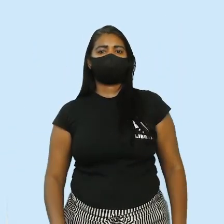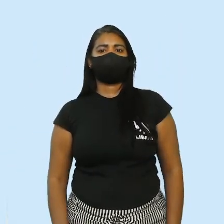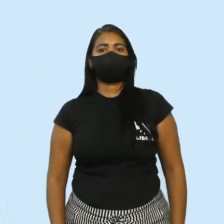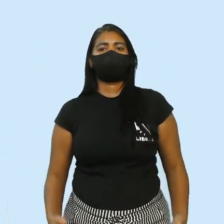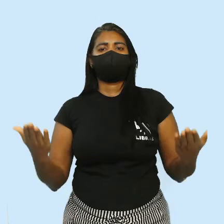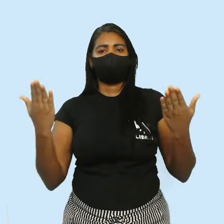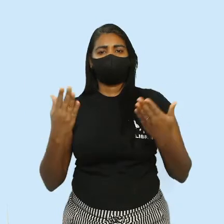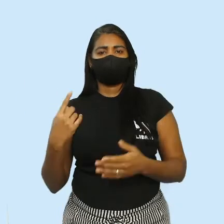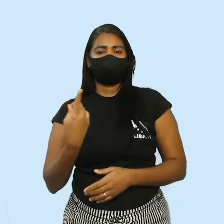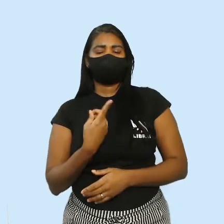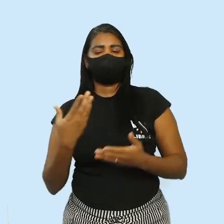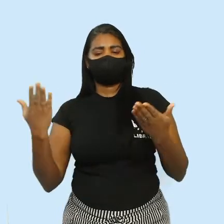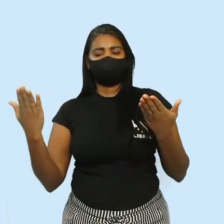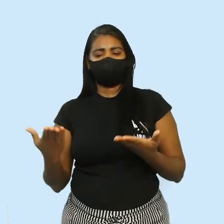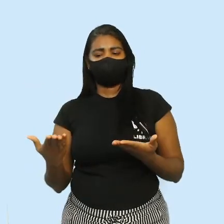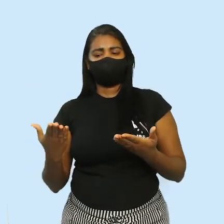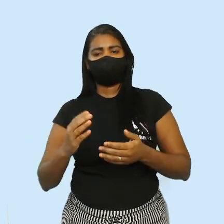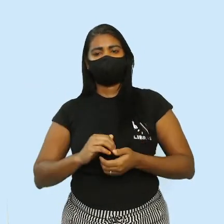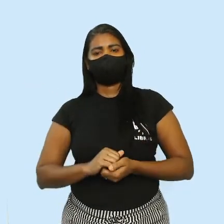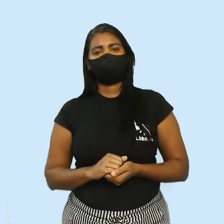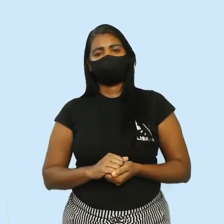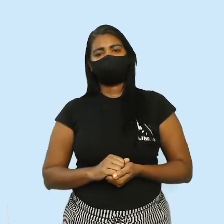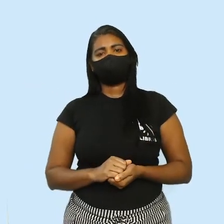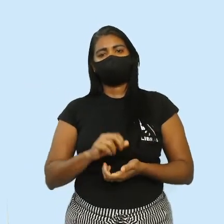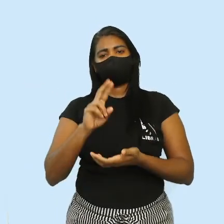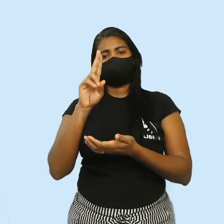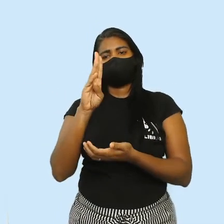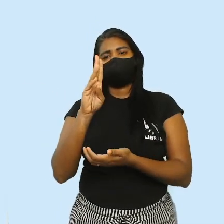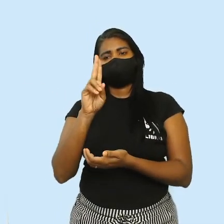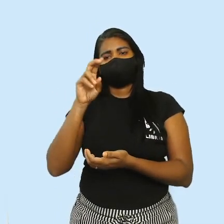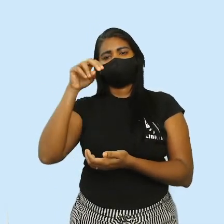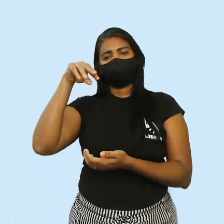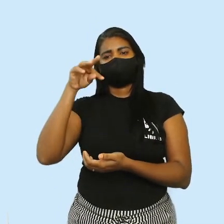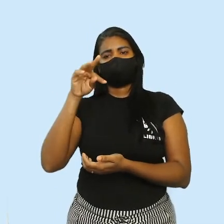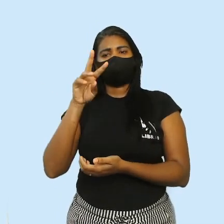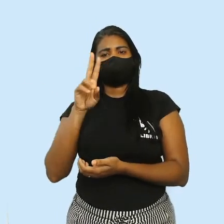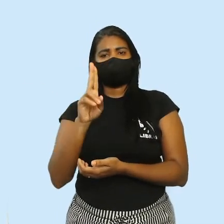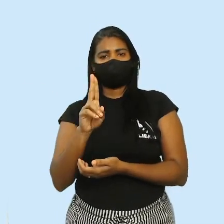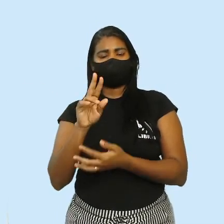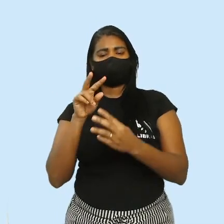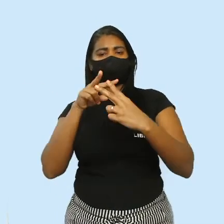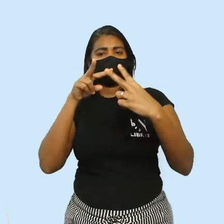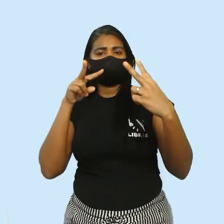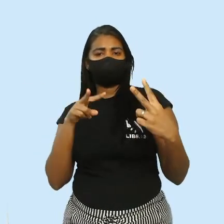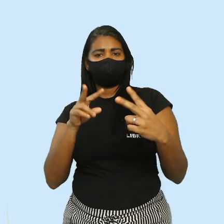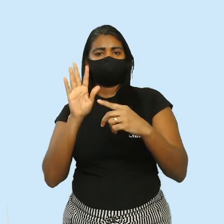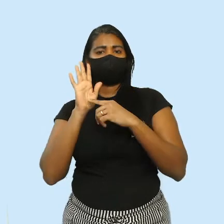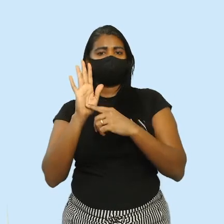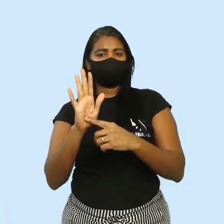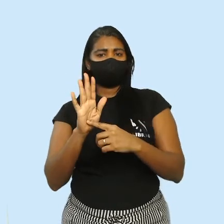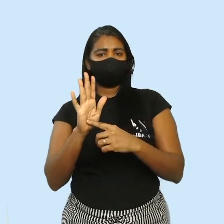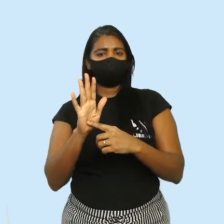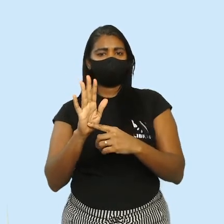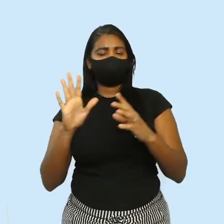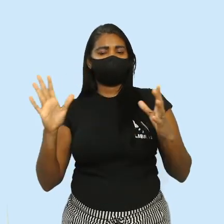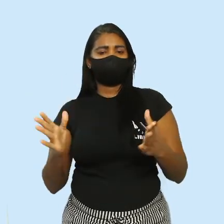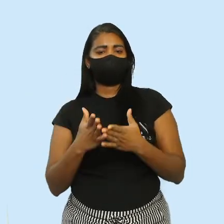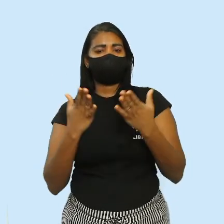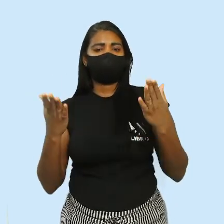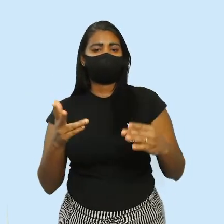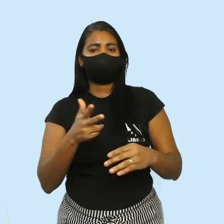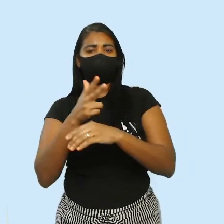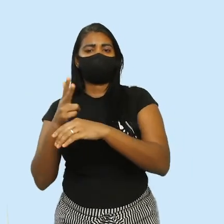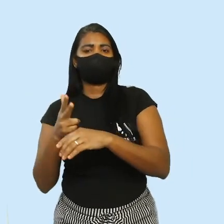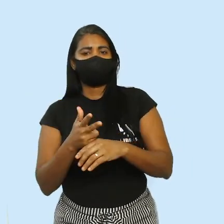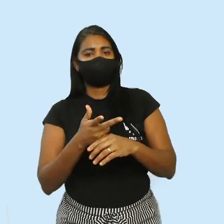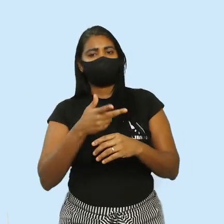gente está falando sobre o espetáculo Umbutu, que é um espetáculo exibido online no Festival Luz Negra, que a gente estava falando, né,